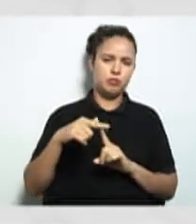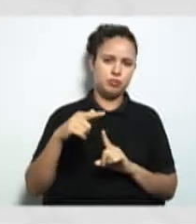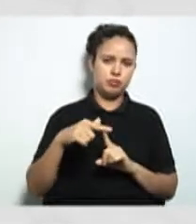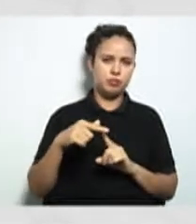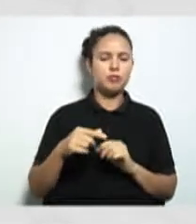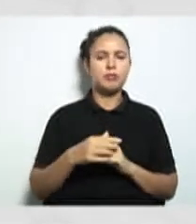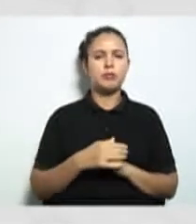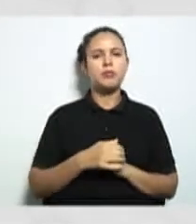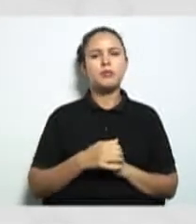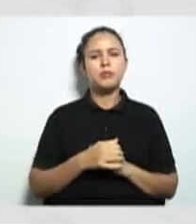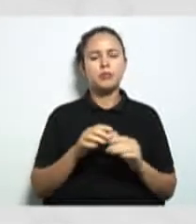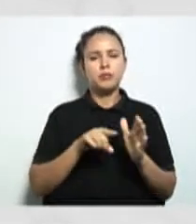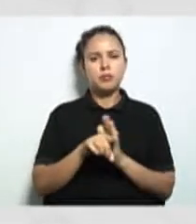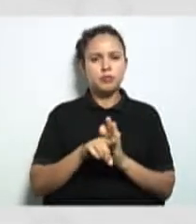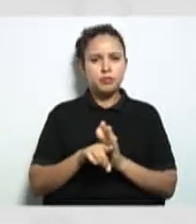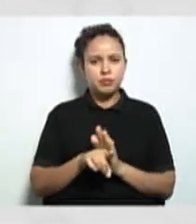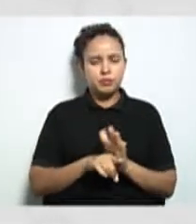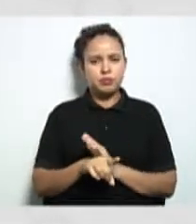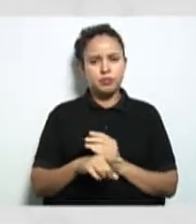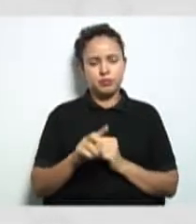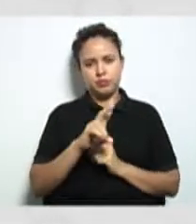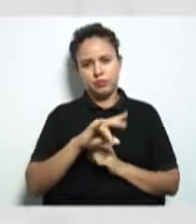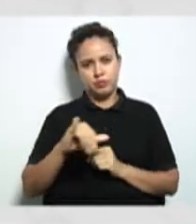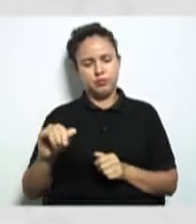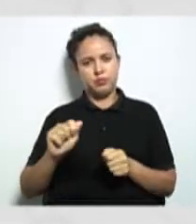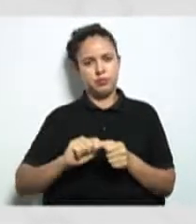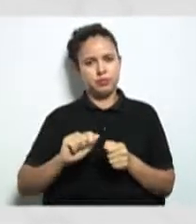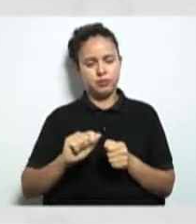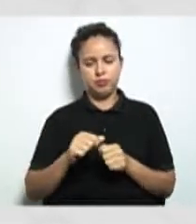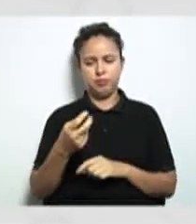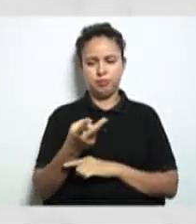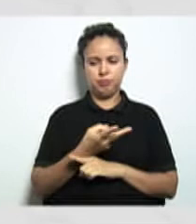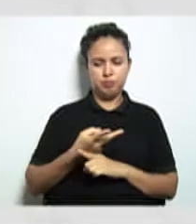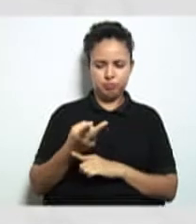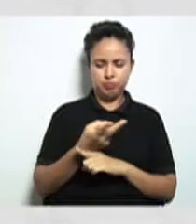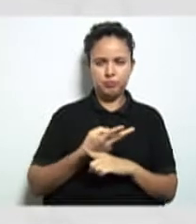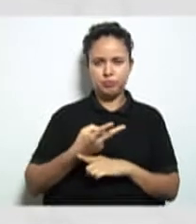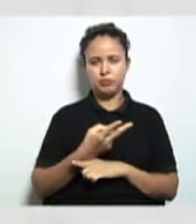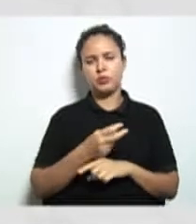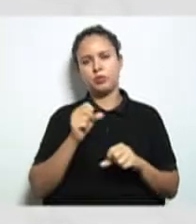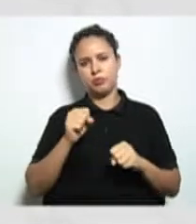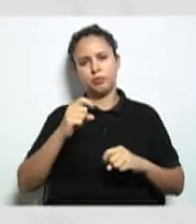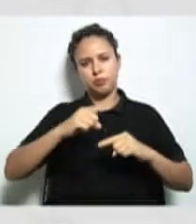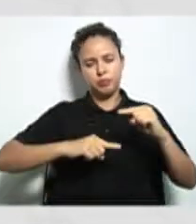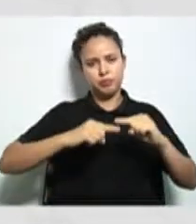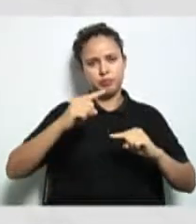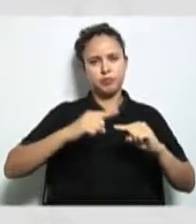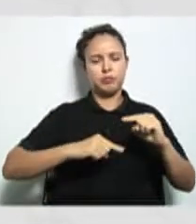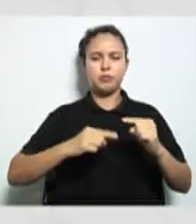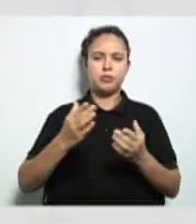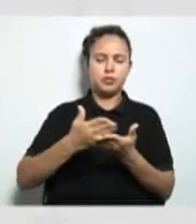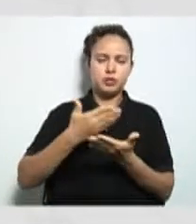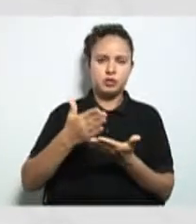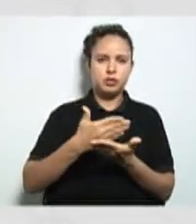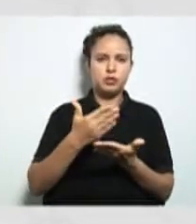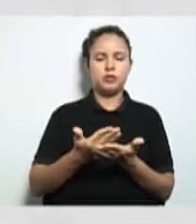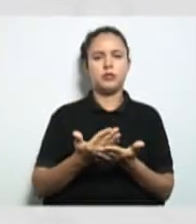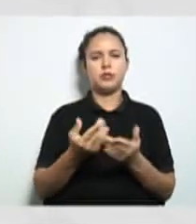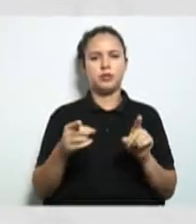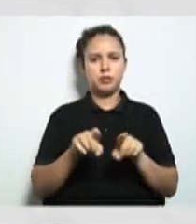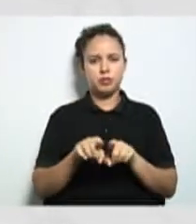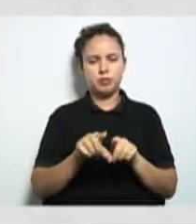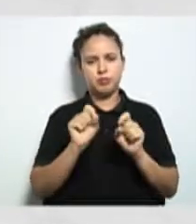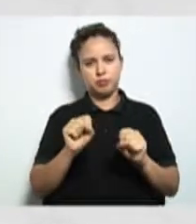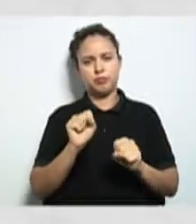na pesquisa, você também vai realizar as buscas. Pode ser material físico, como os livros, mas pode ser também